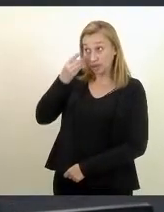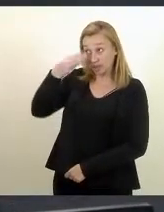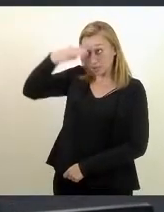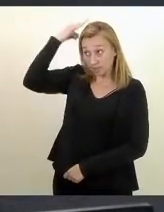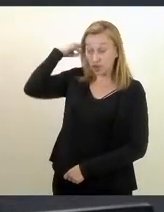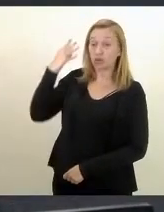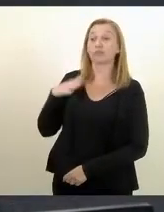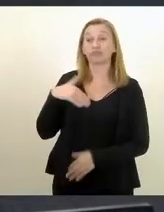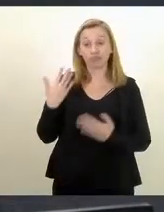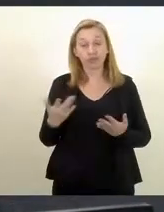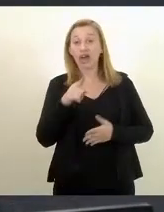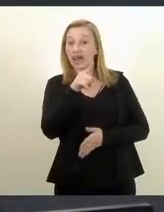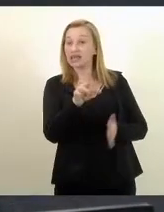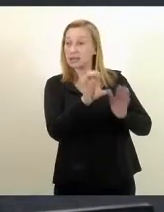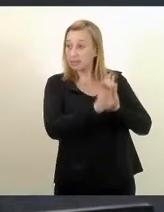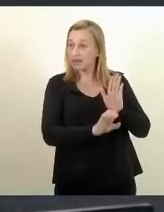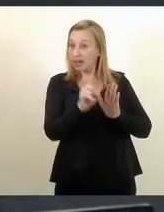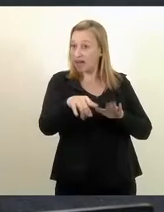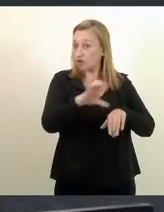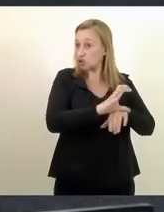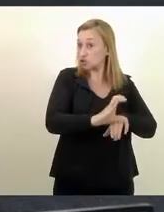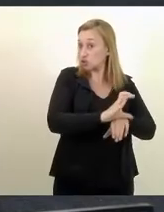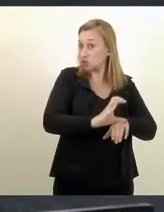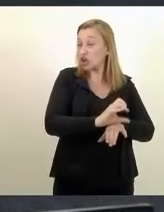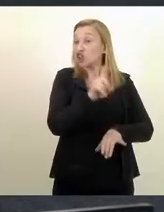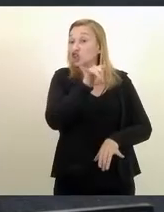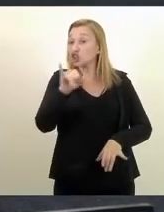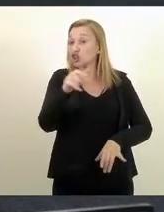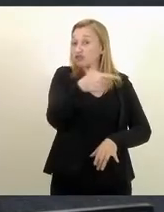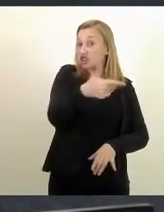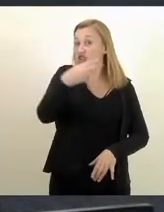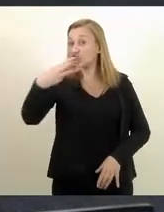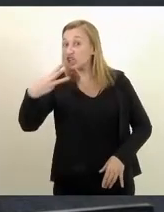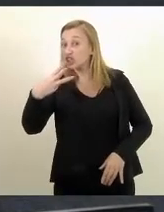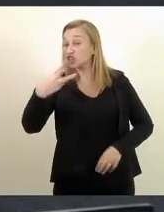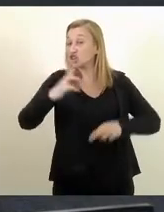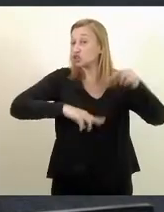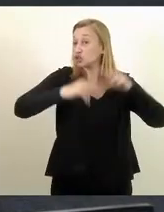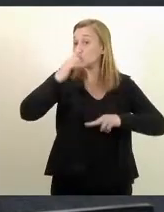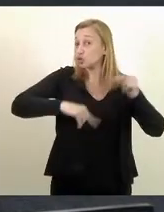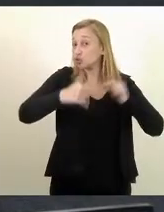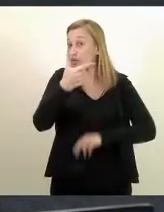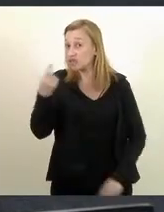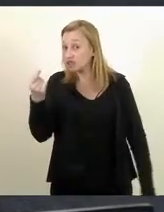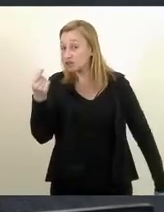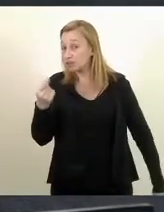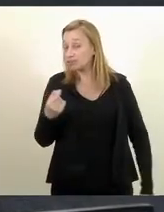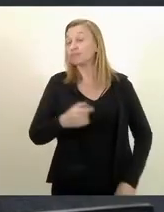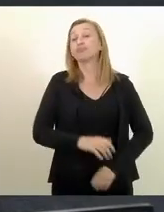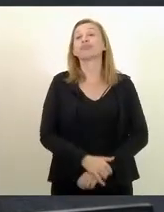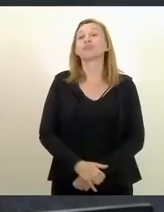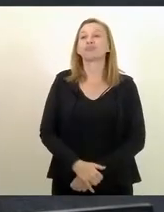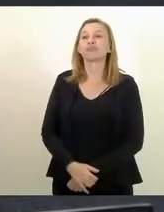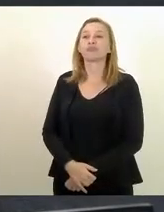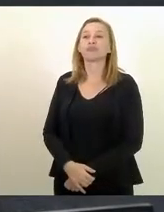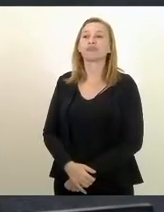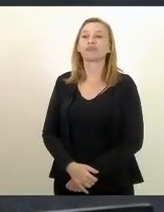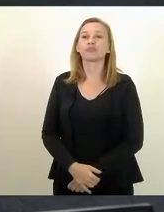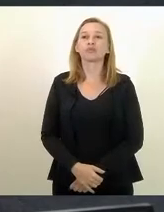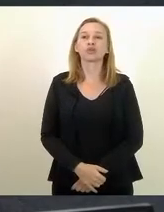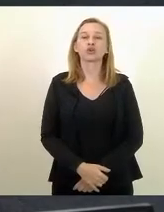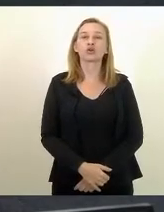esta emenda constitucional é do dia 23 de junho de 2020 o